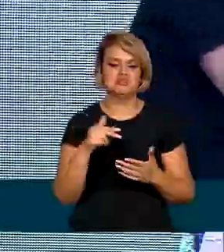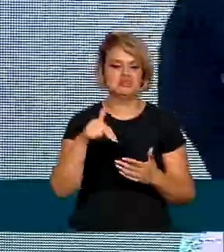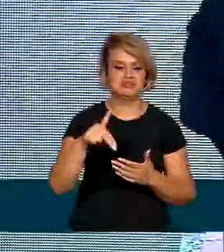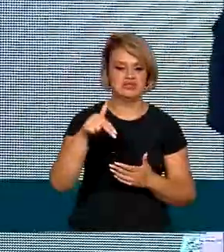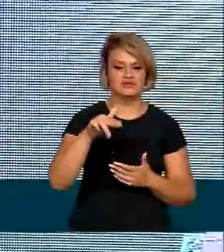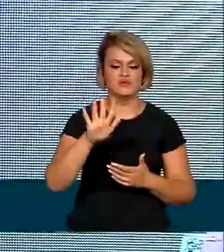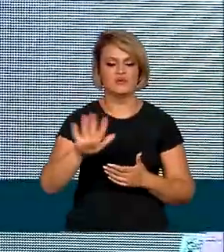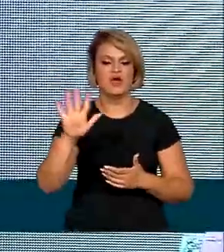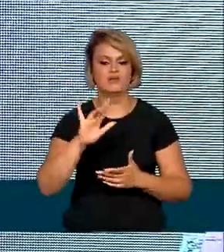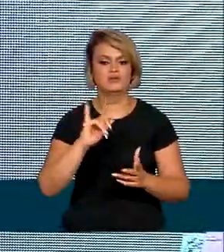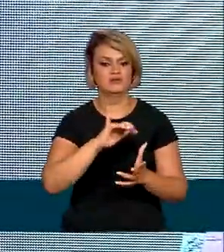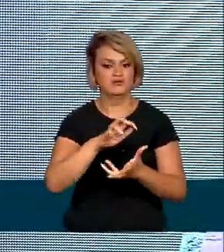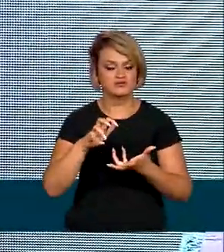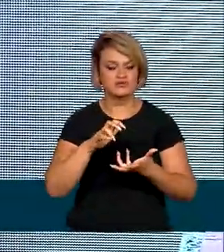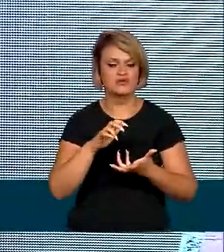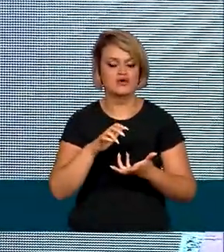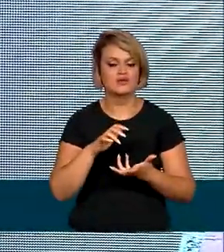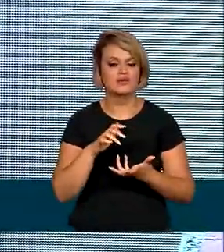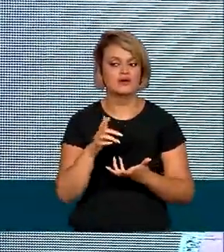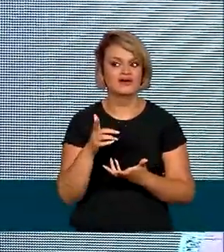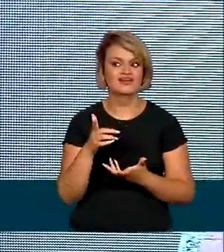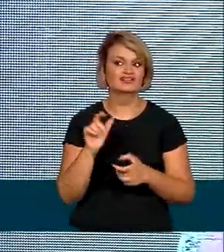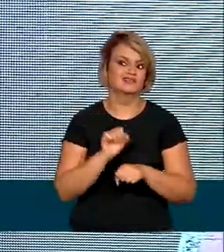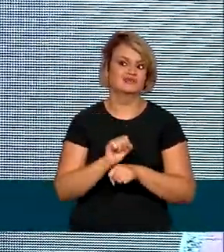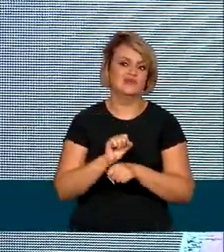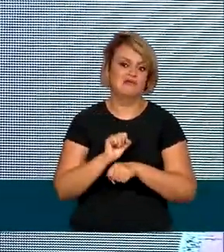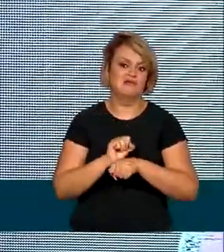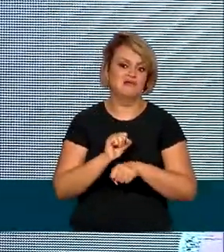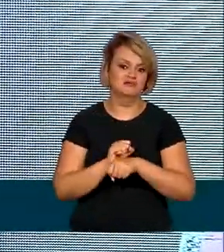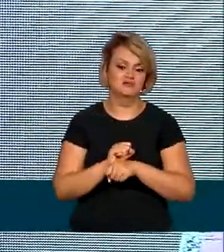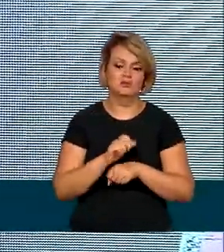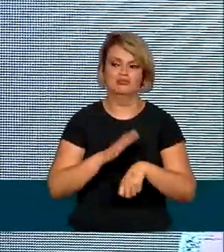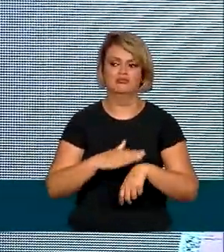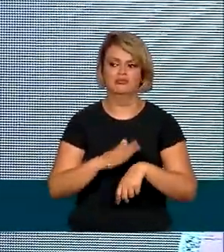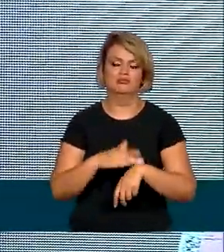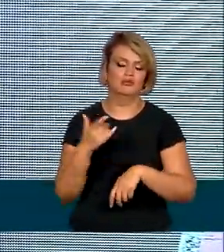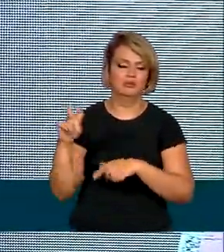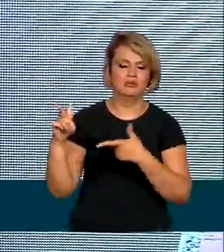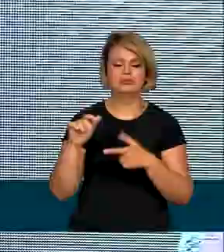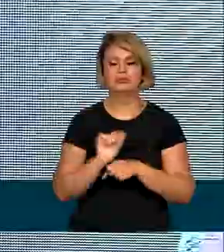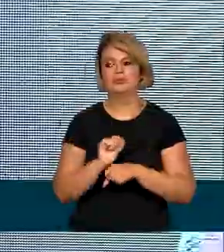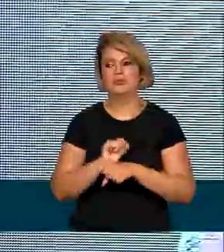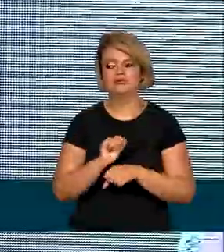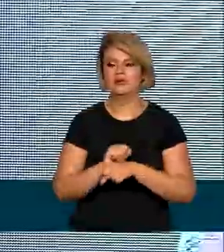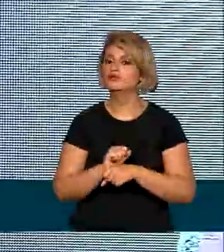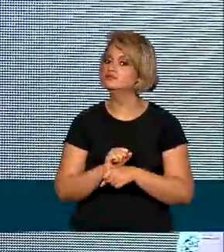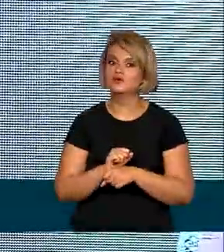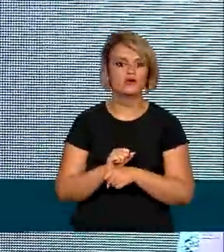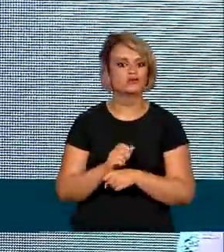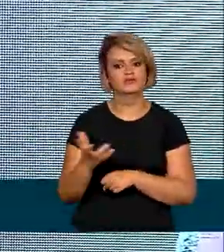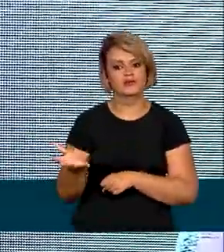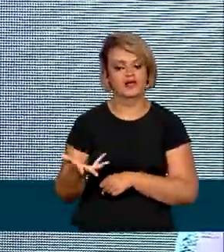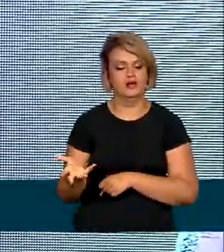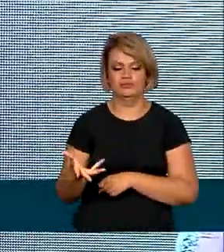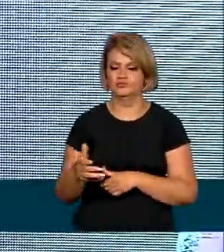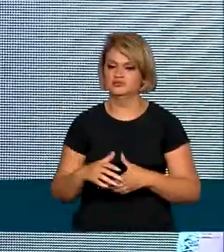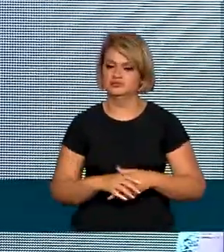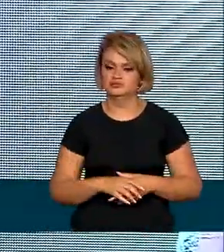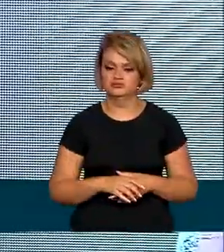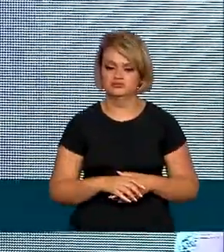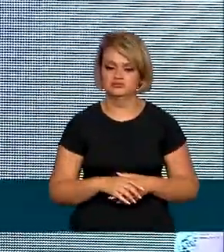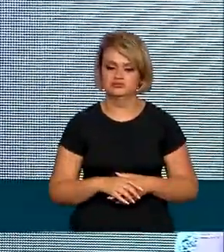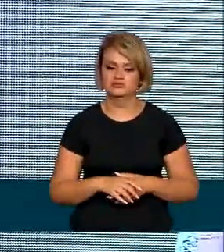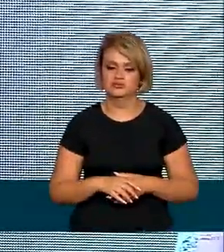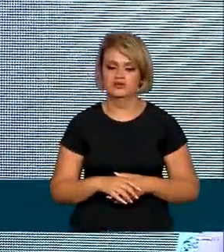internacionais não estarão dispostos a esperar o tempo que for necessário para aplicação desses recursos